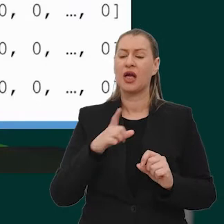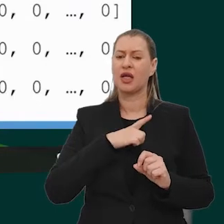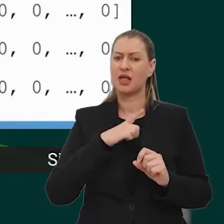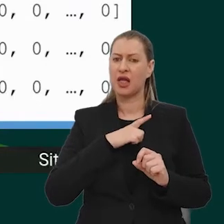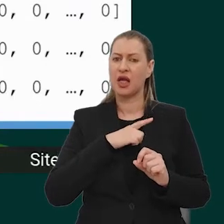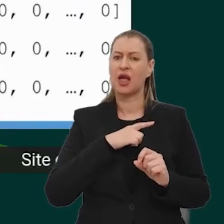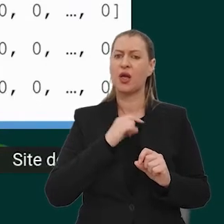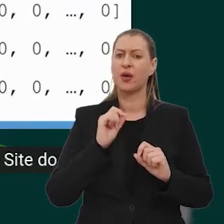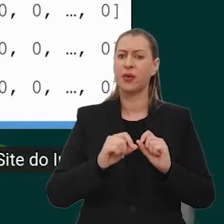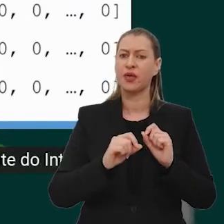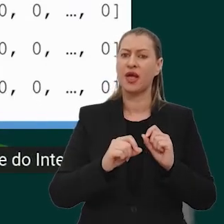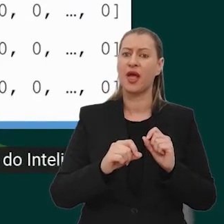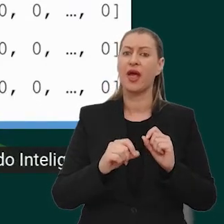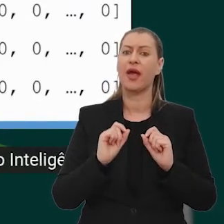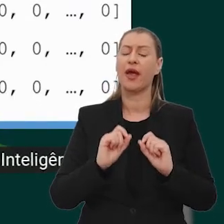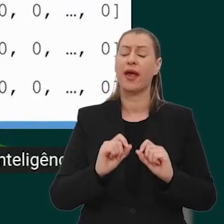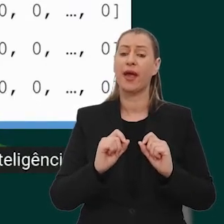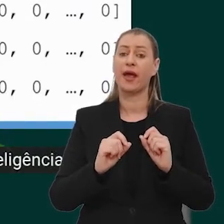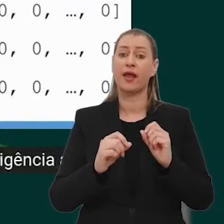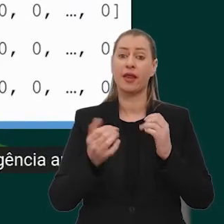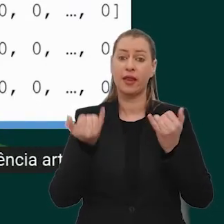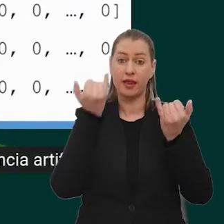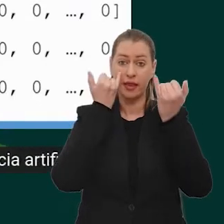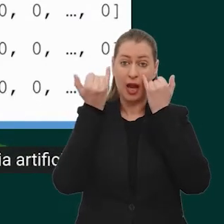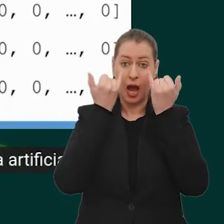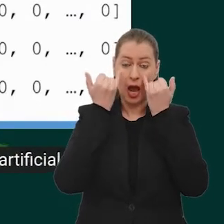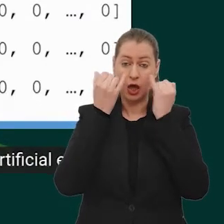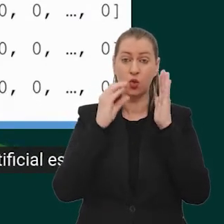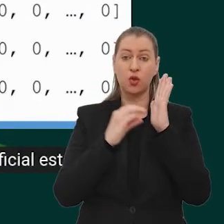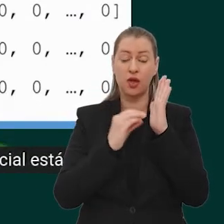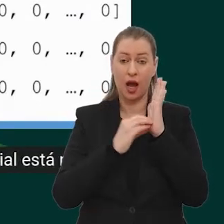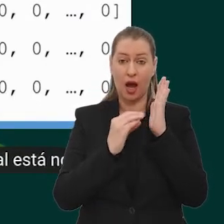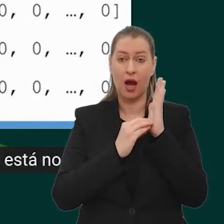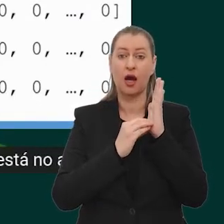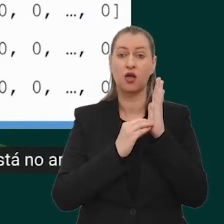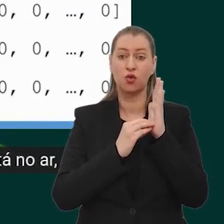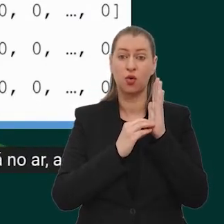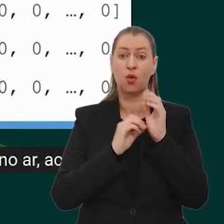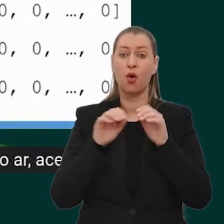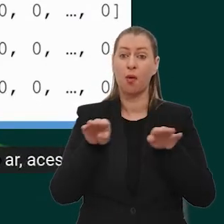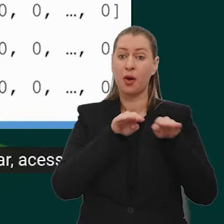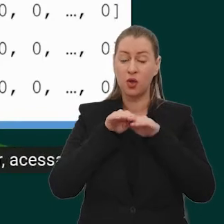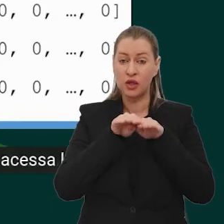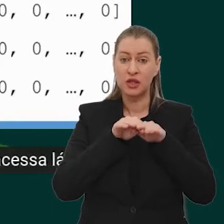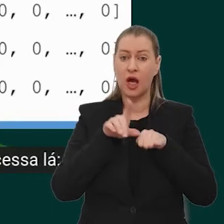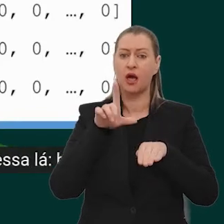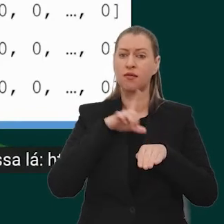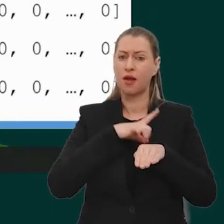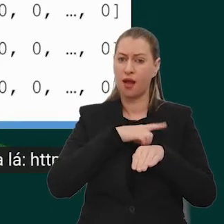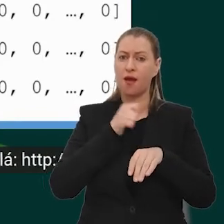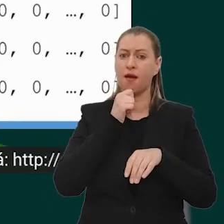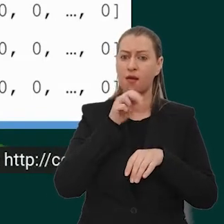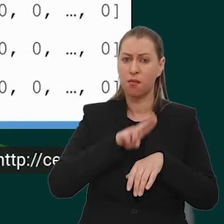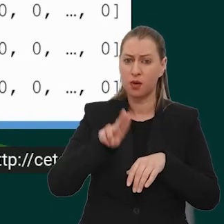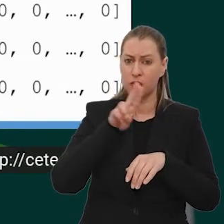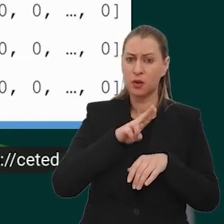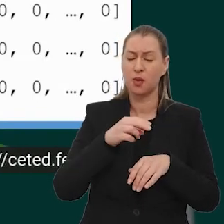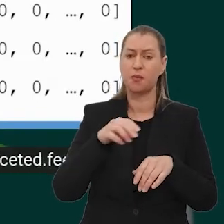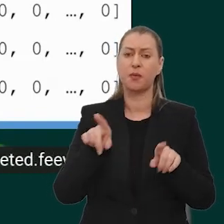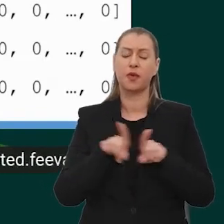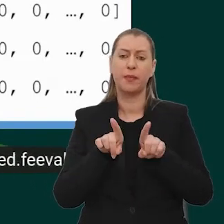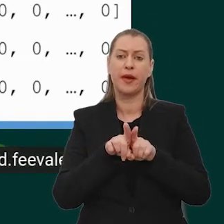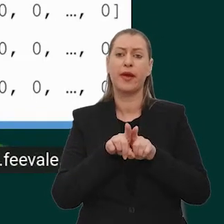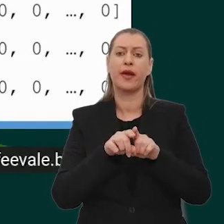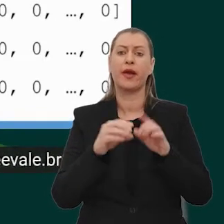ainda podem se aproveitar muito de expressões regulares, é extremamente comum, ainda mais alguns dados como de sensores,